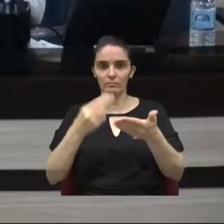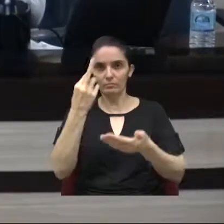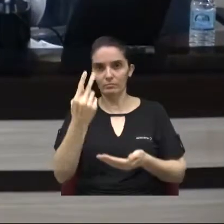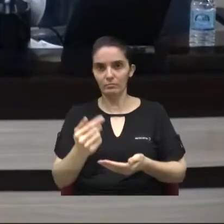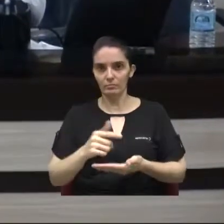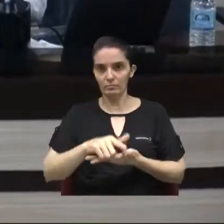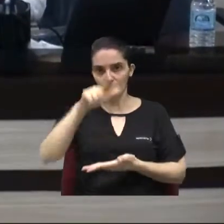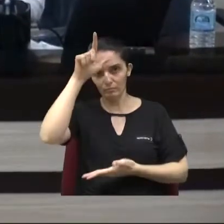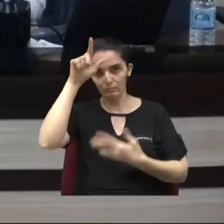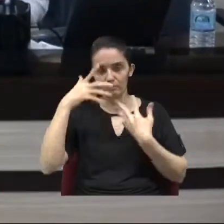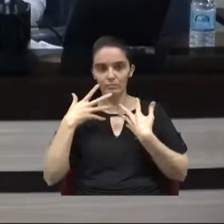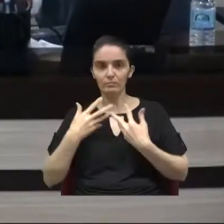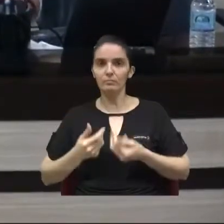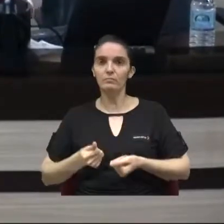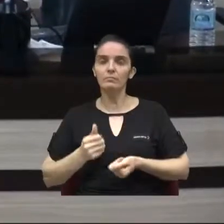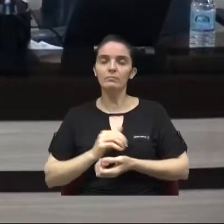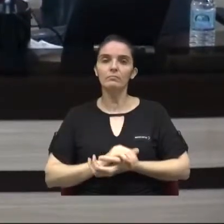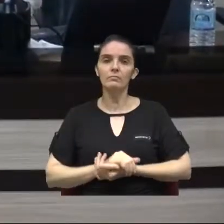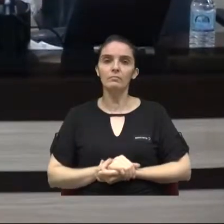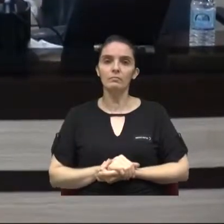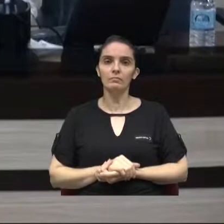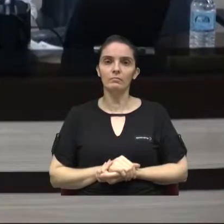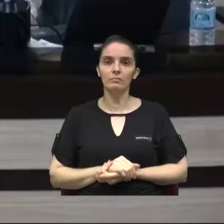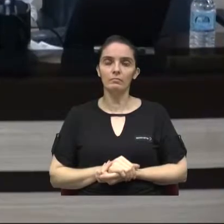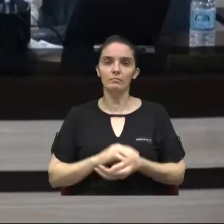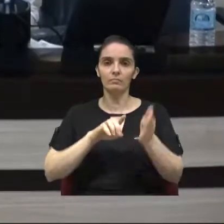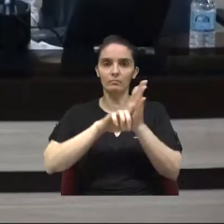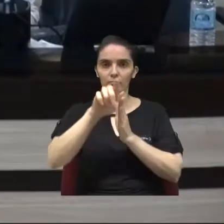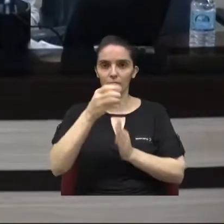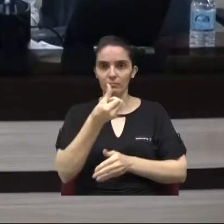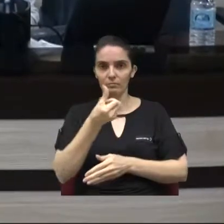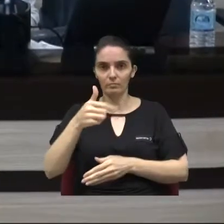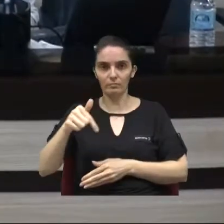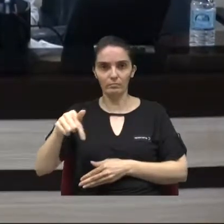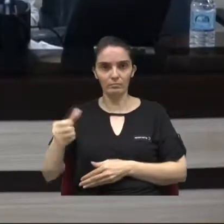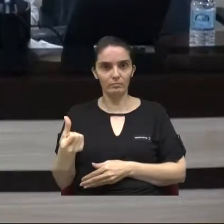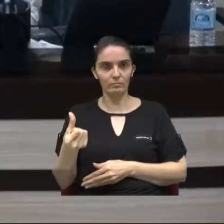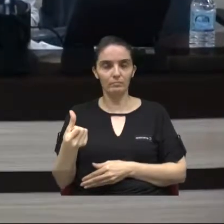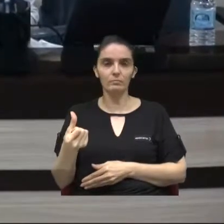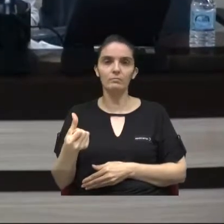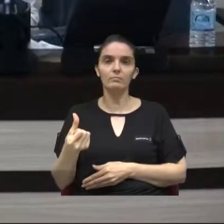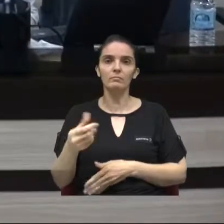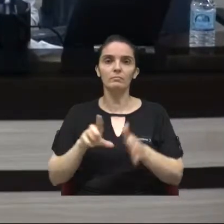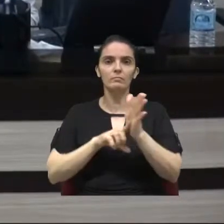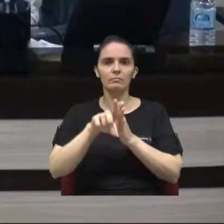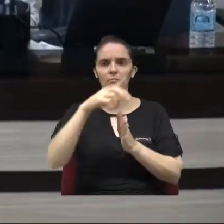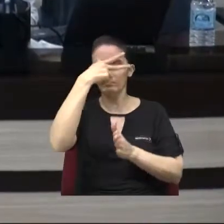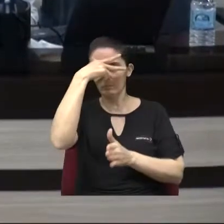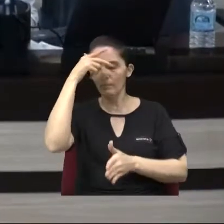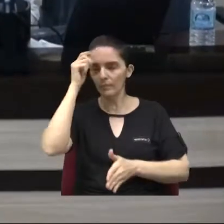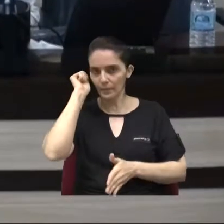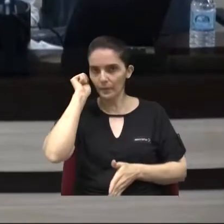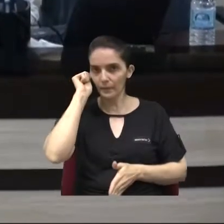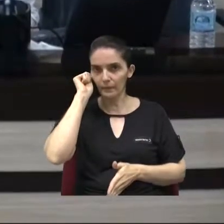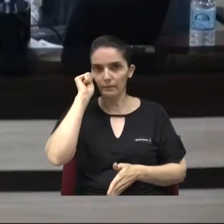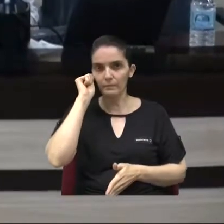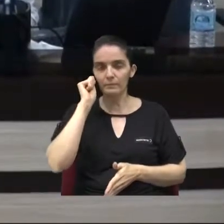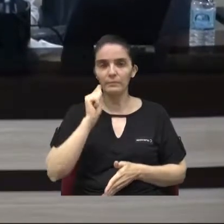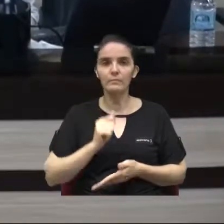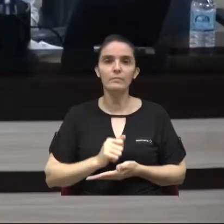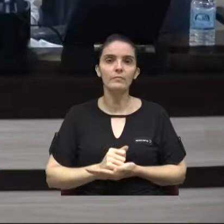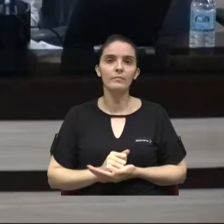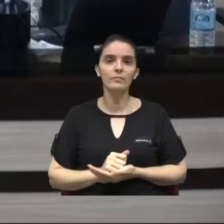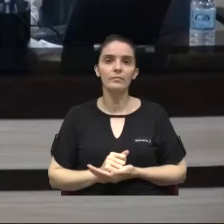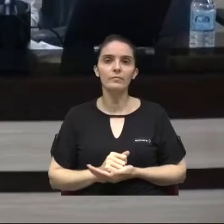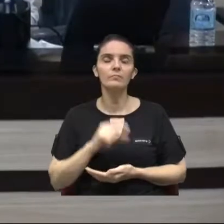foi deliberado pelos líderes. Requerimento 676. Requer informações ao Poder Executivo sobre as